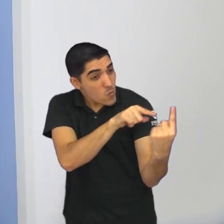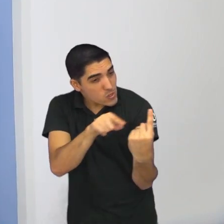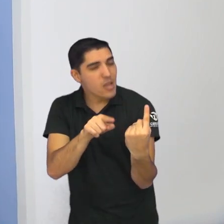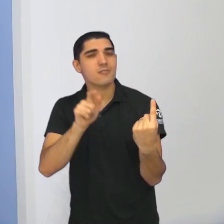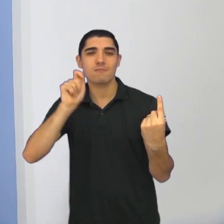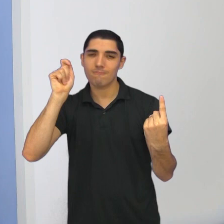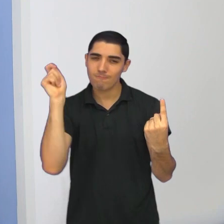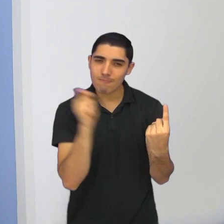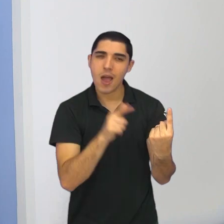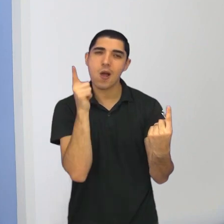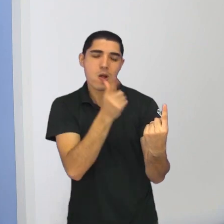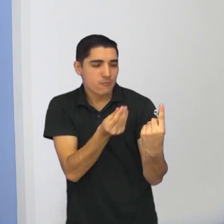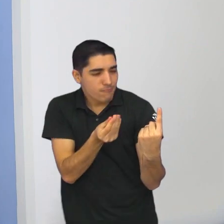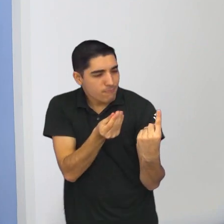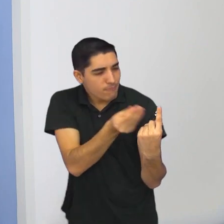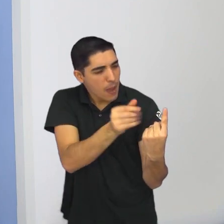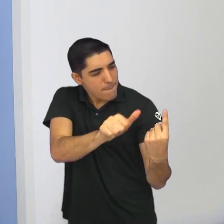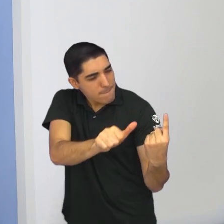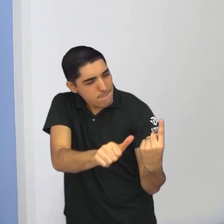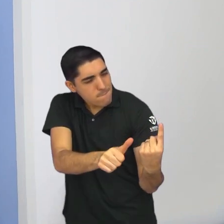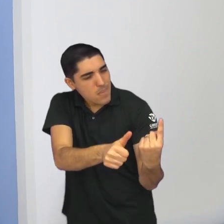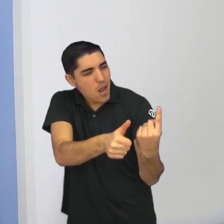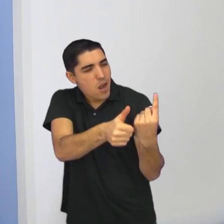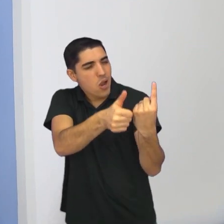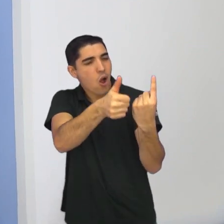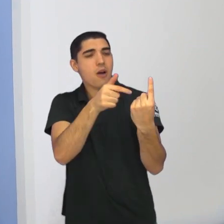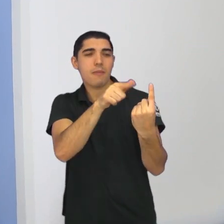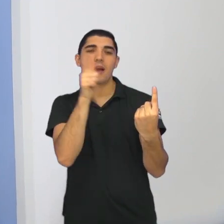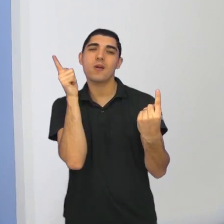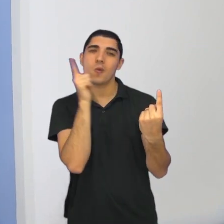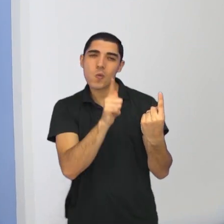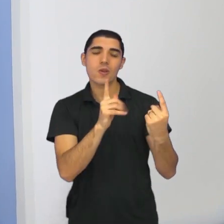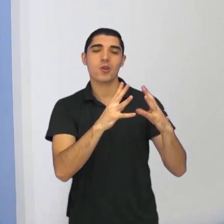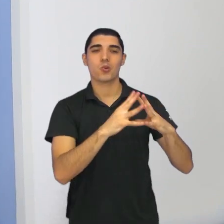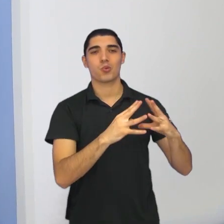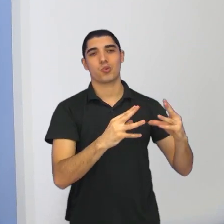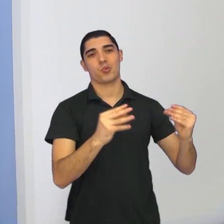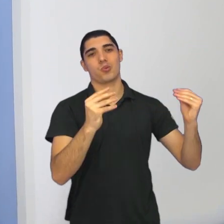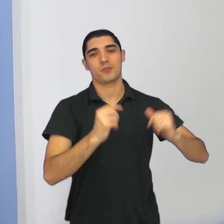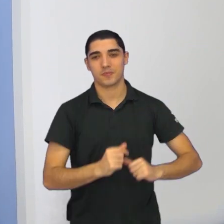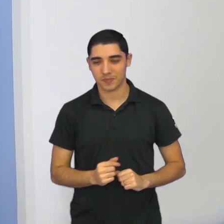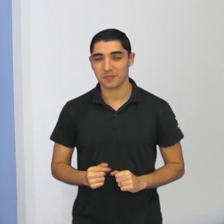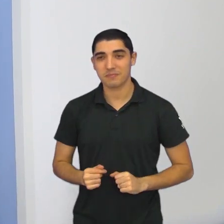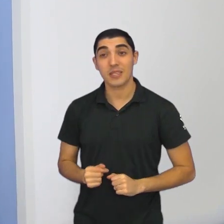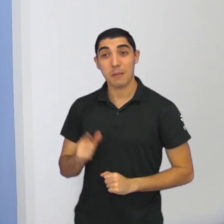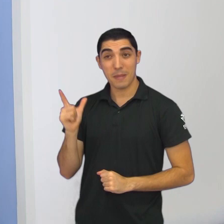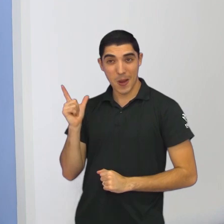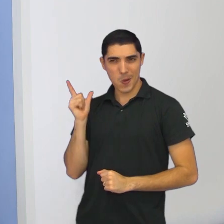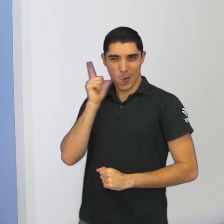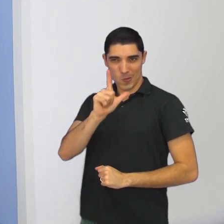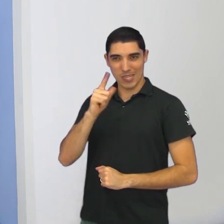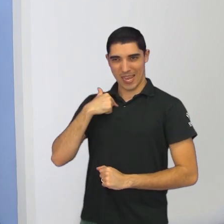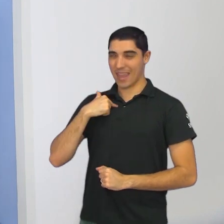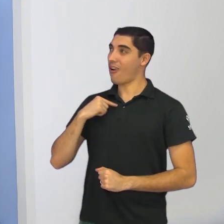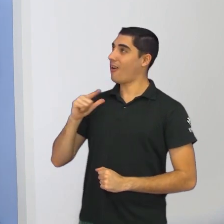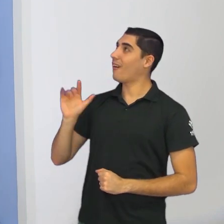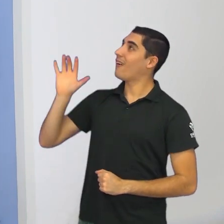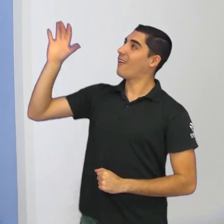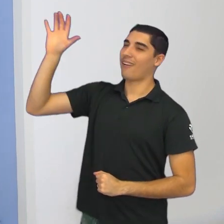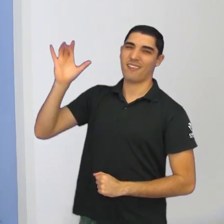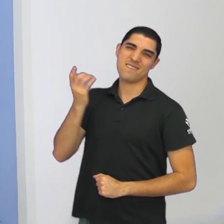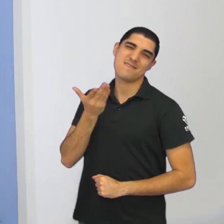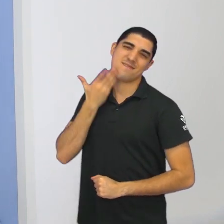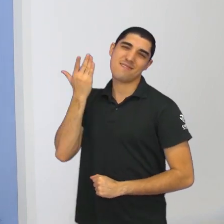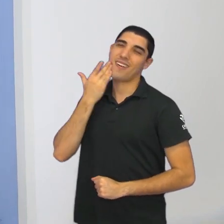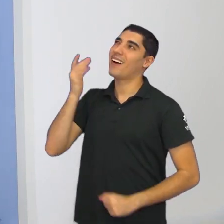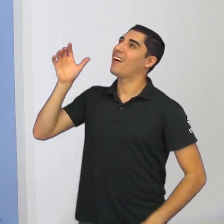que todos eles recebam o melhor para alcançar o seu índice de cura. Falar em alcançar, eu